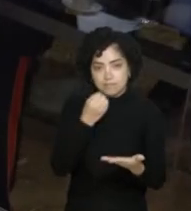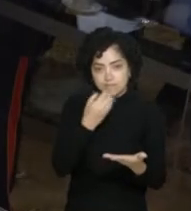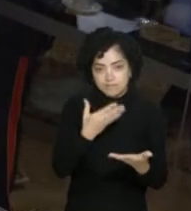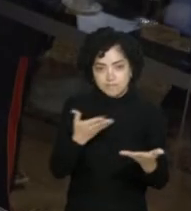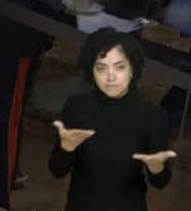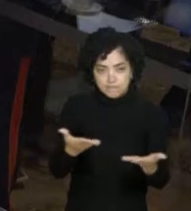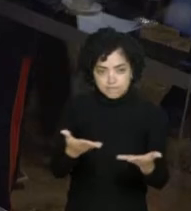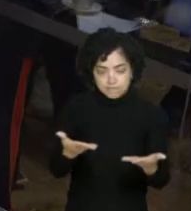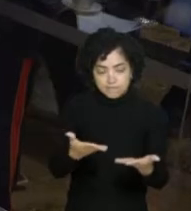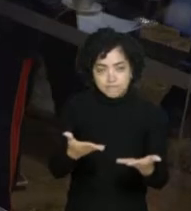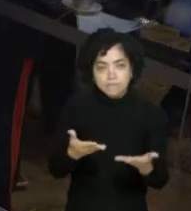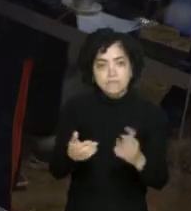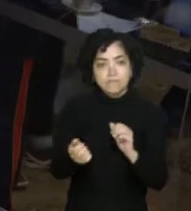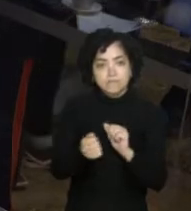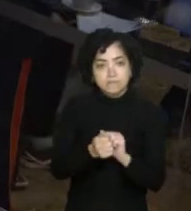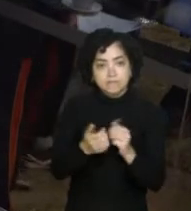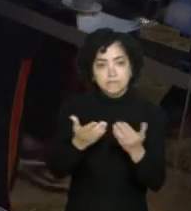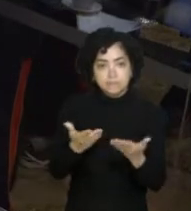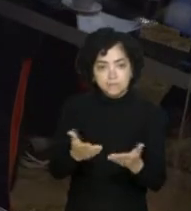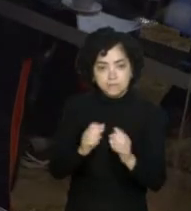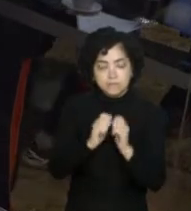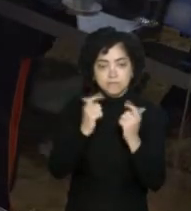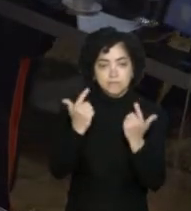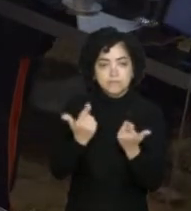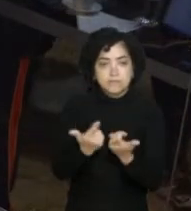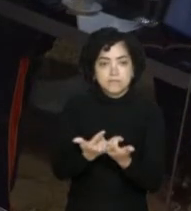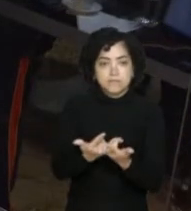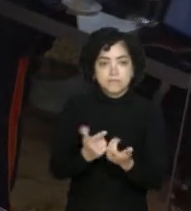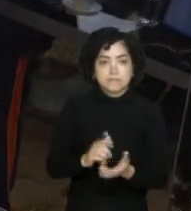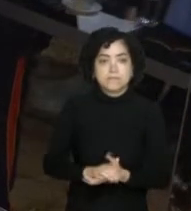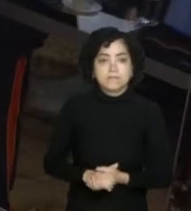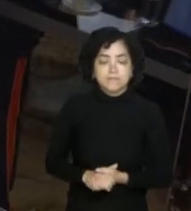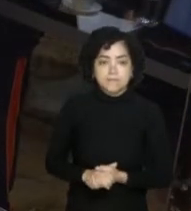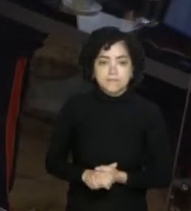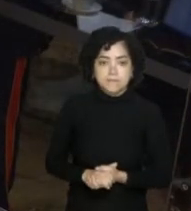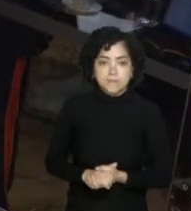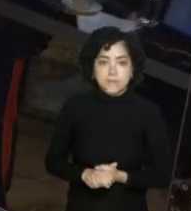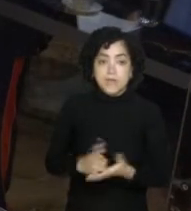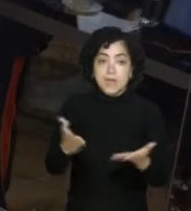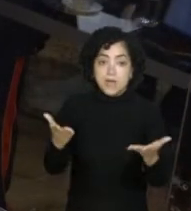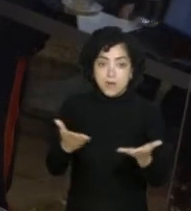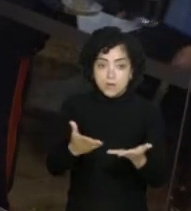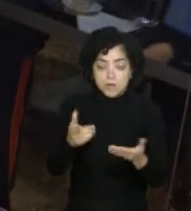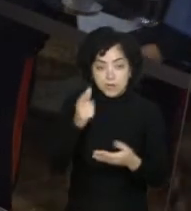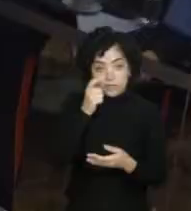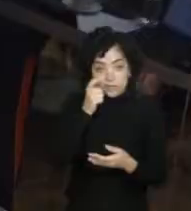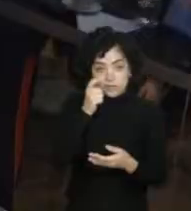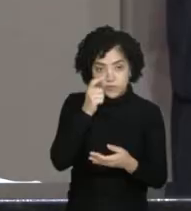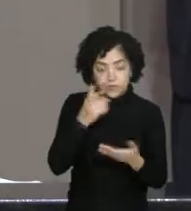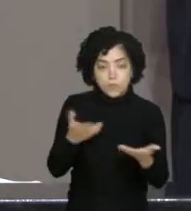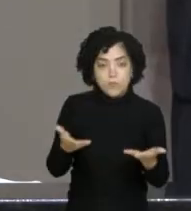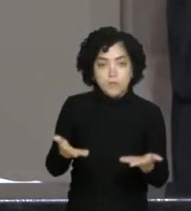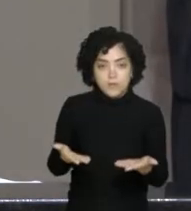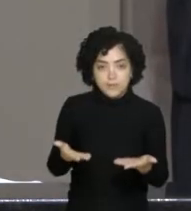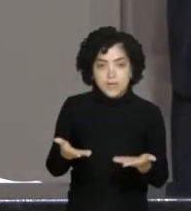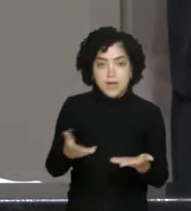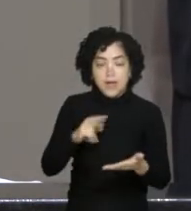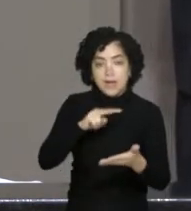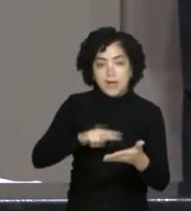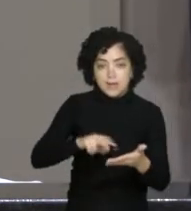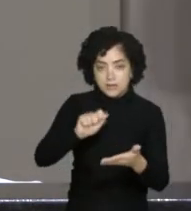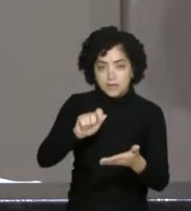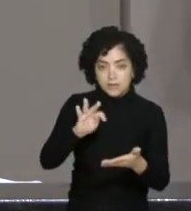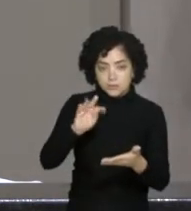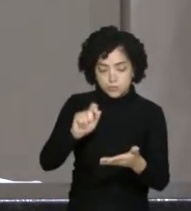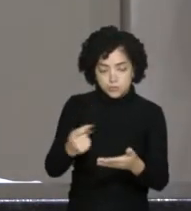aqui na Assembleia Legislativa. E vamos acompanhar a leitura da ata